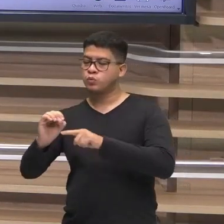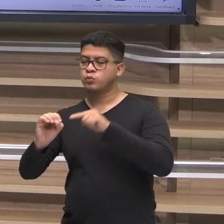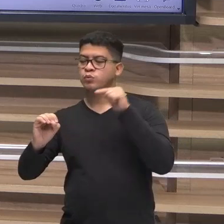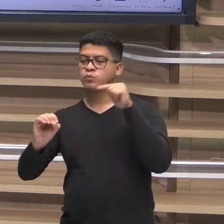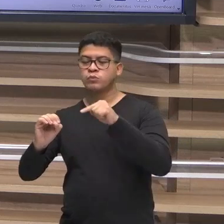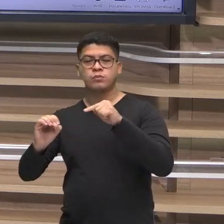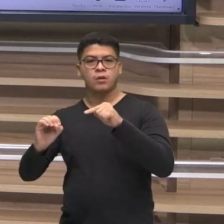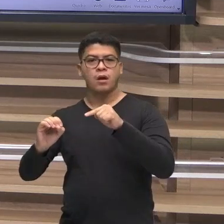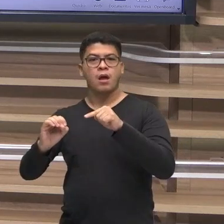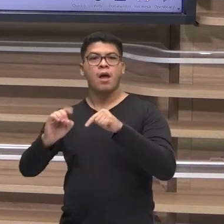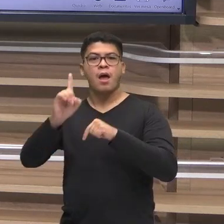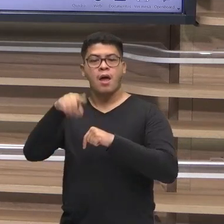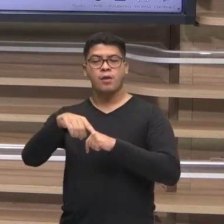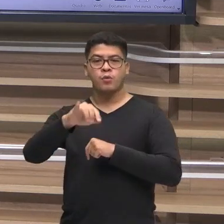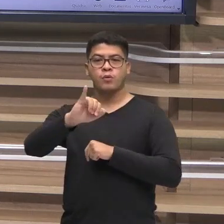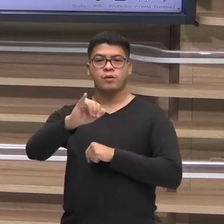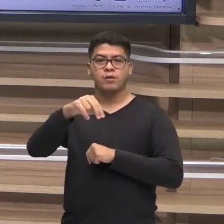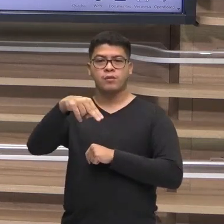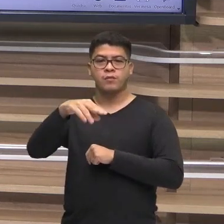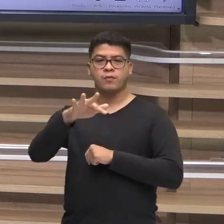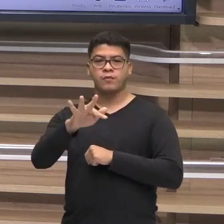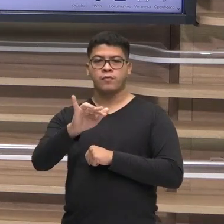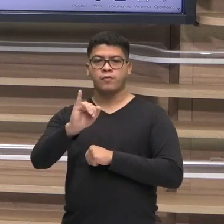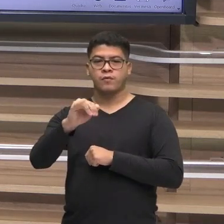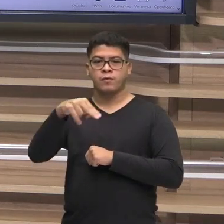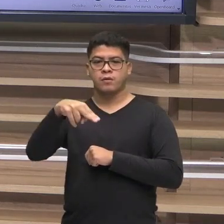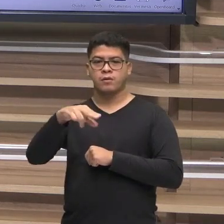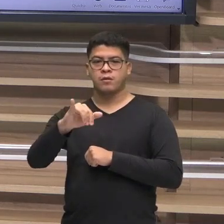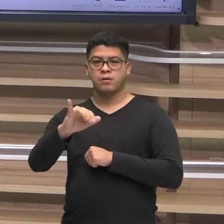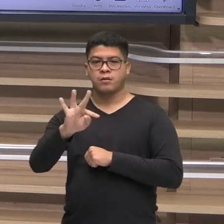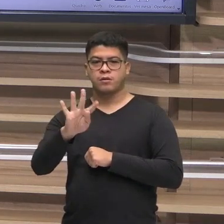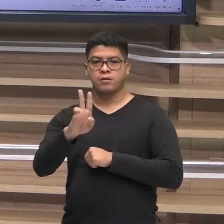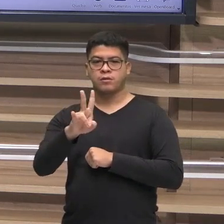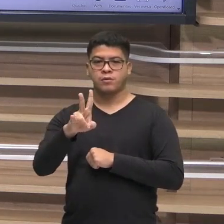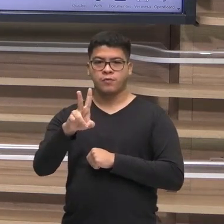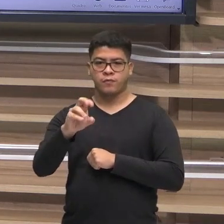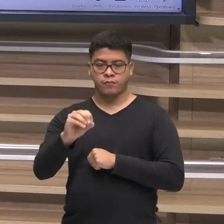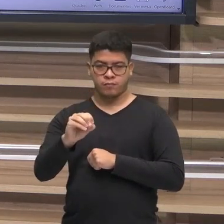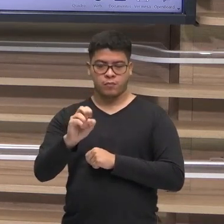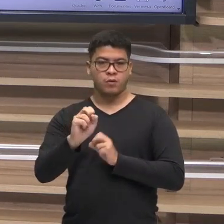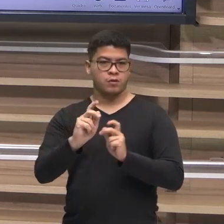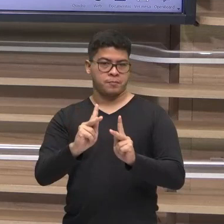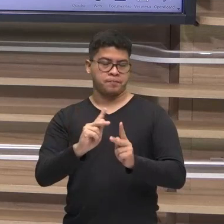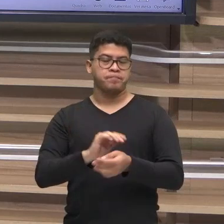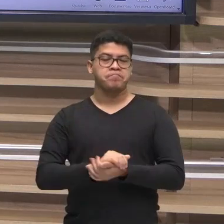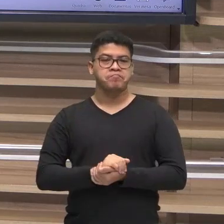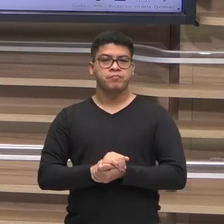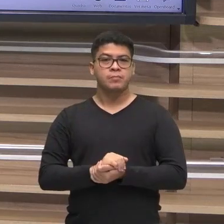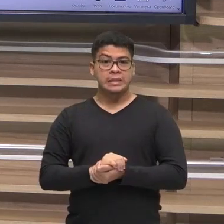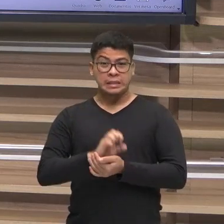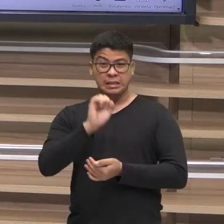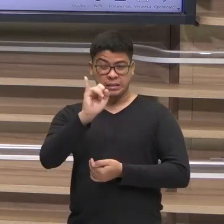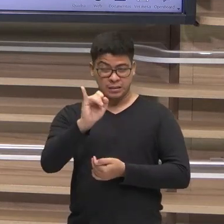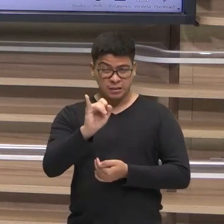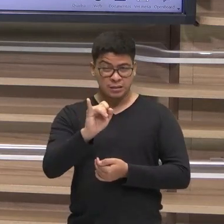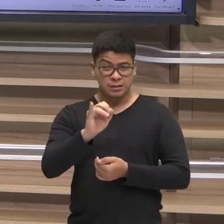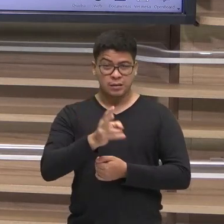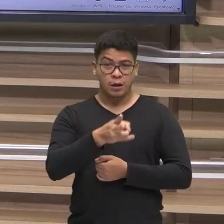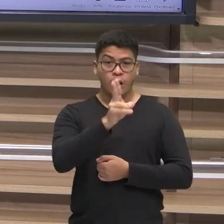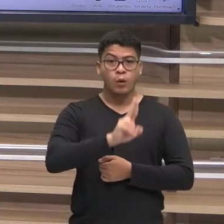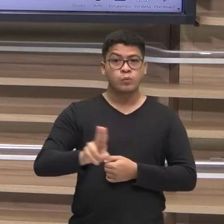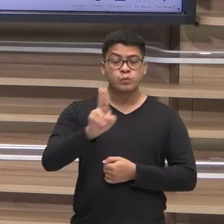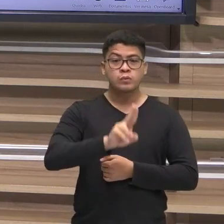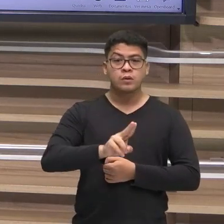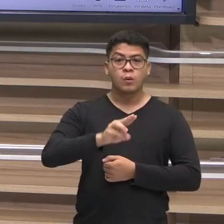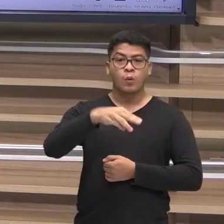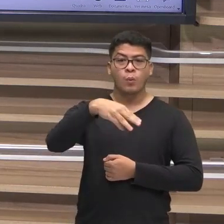usando a forma dele do infinitivo, brincar, correr, nadar, pular. Agora, quando você usa com o modal, como a gente está vendo aqui, ele